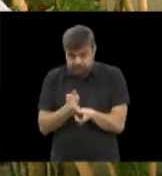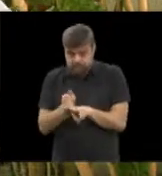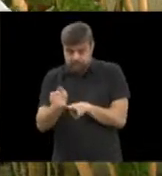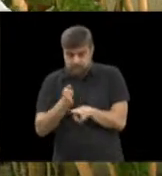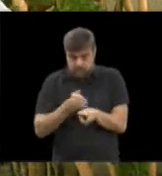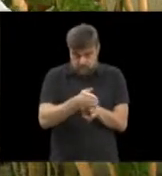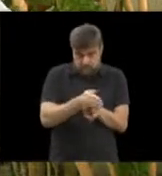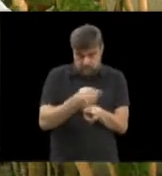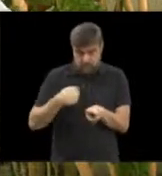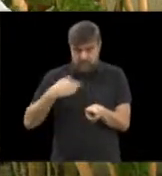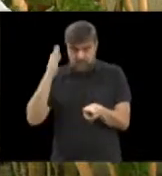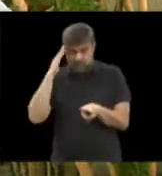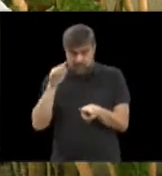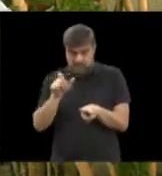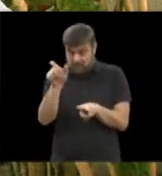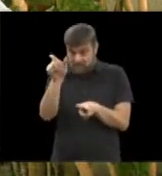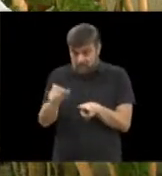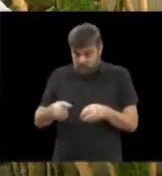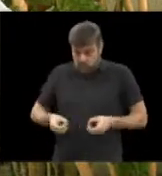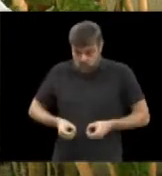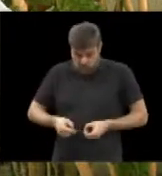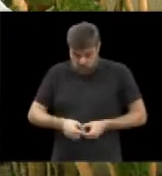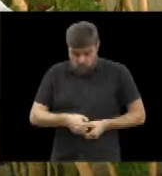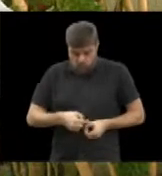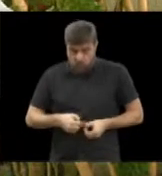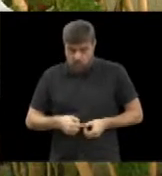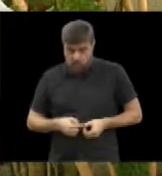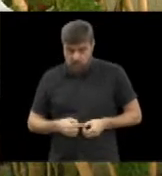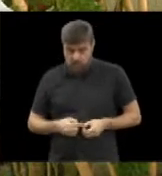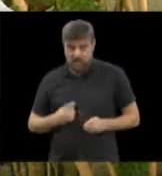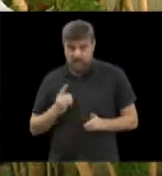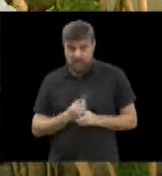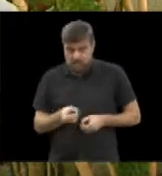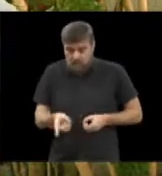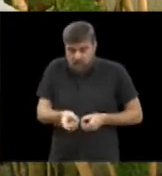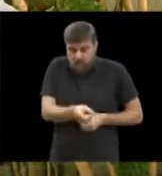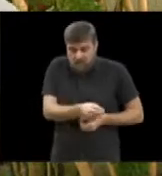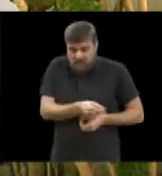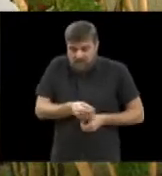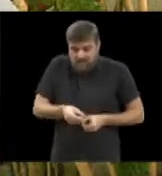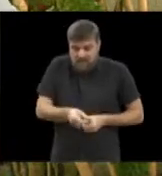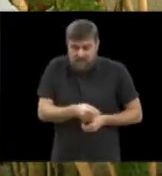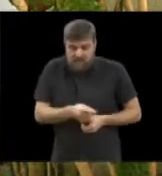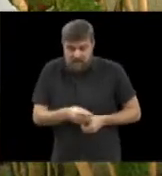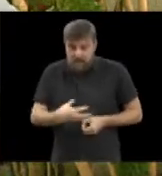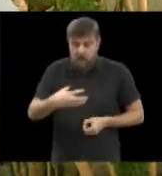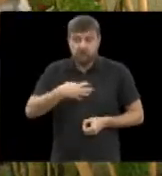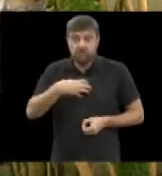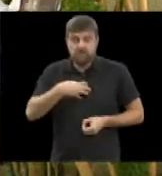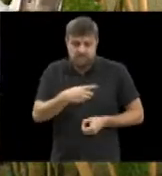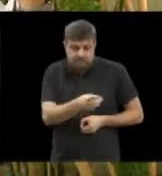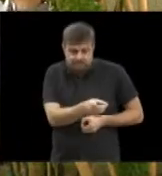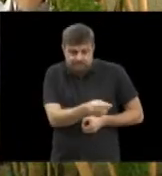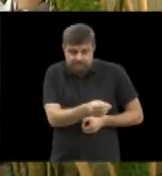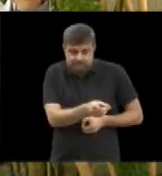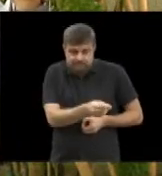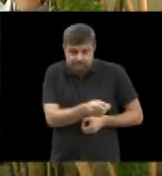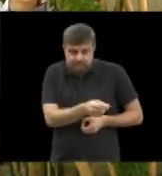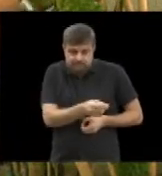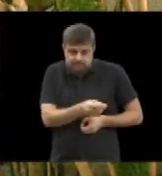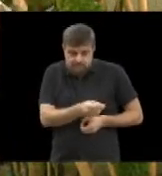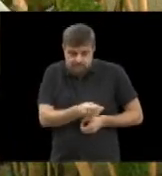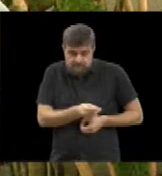fazer esse óvulo vai ser fertilizado é a motilidade e a forma. Então, se eu avaliar um